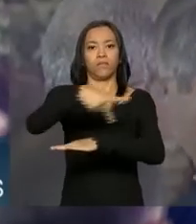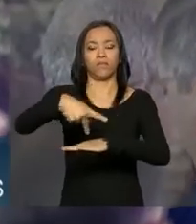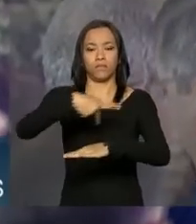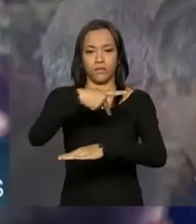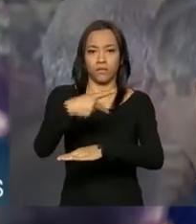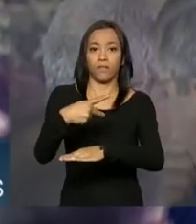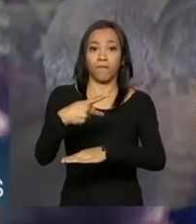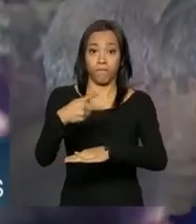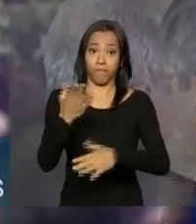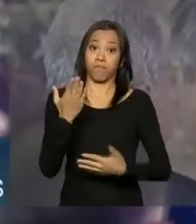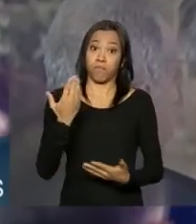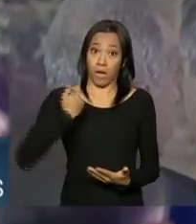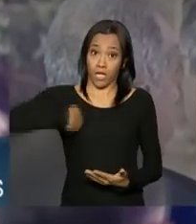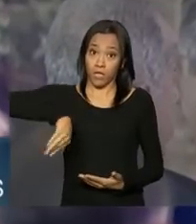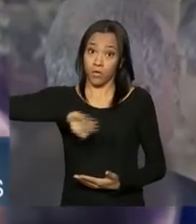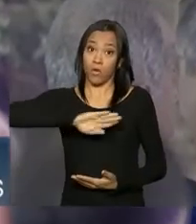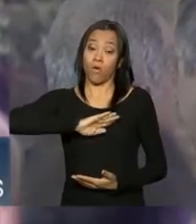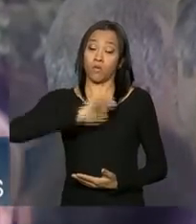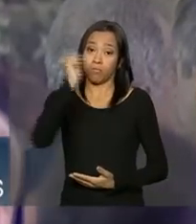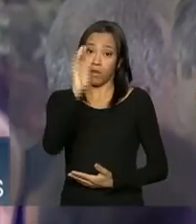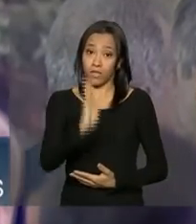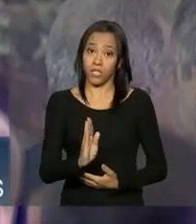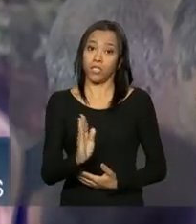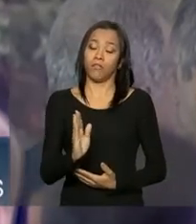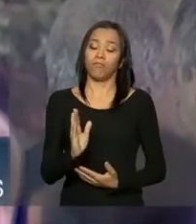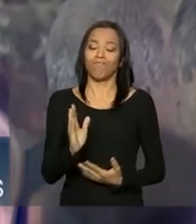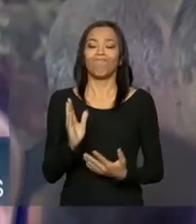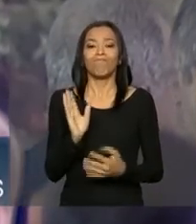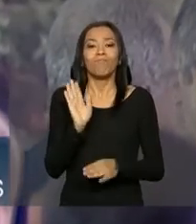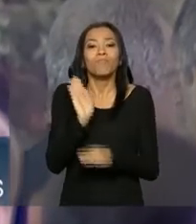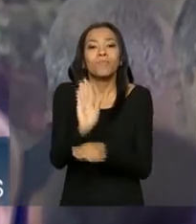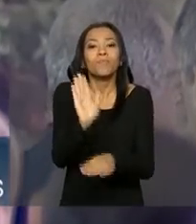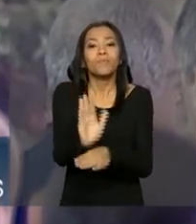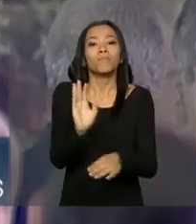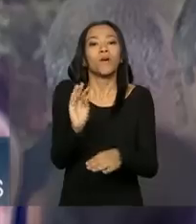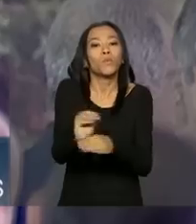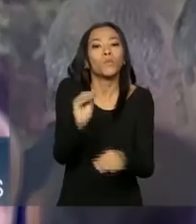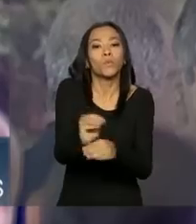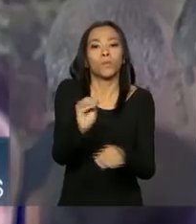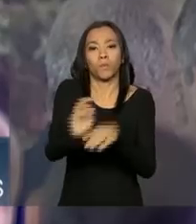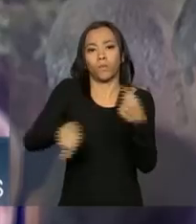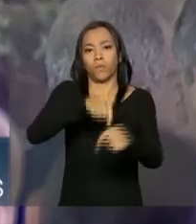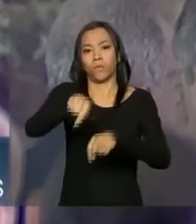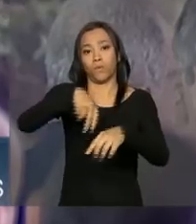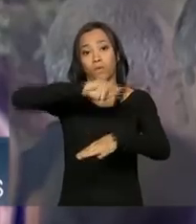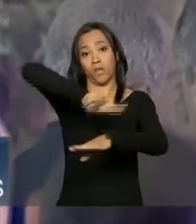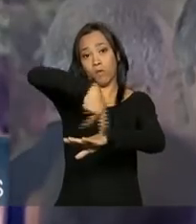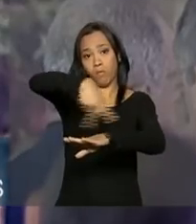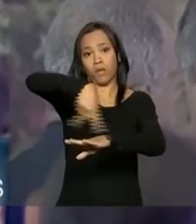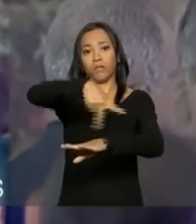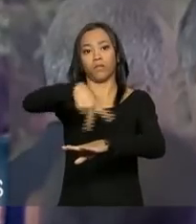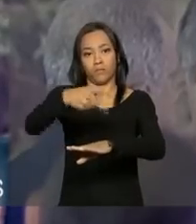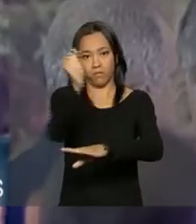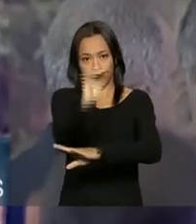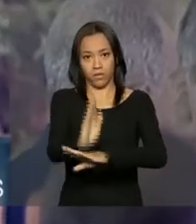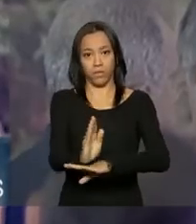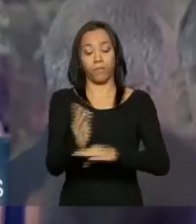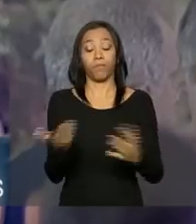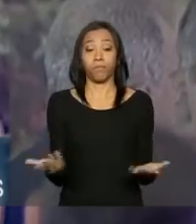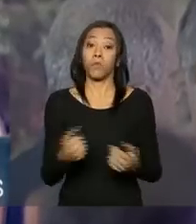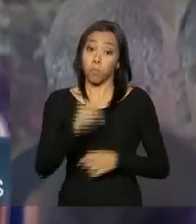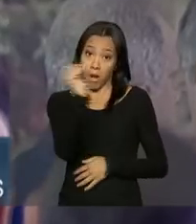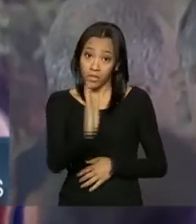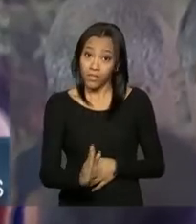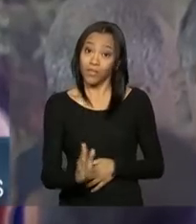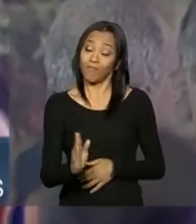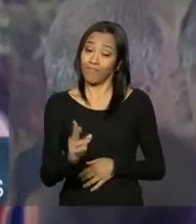afirmação da nossa nacionalidade e para a defesa da nossa pátria. O Brasil, sem sombra de dúvida, conta